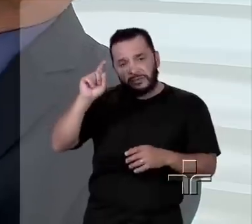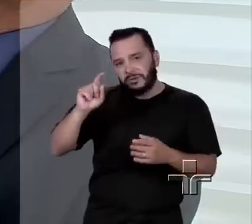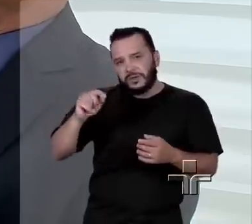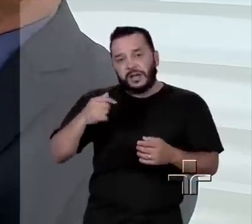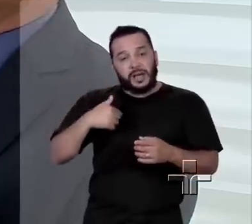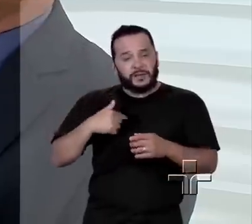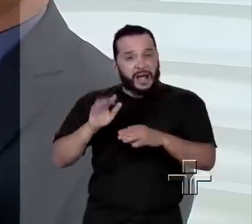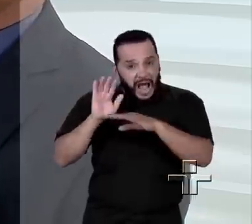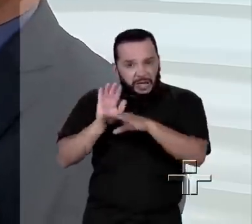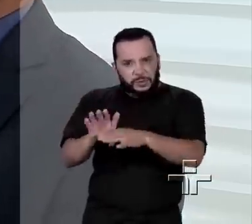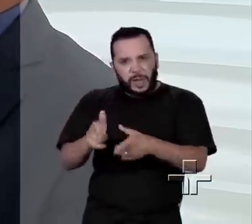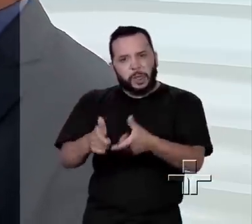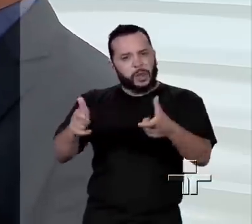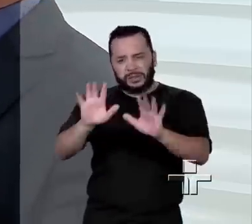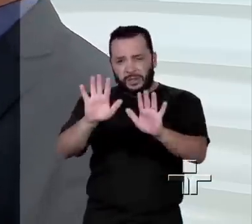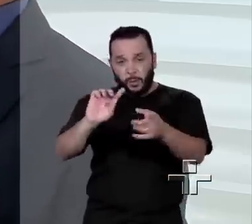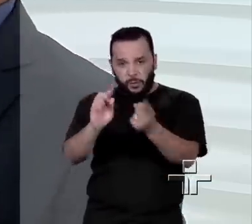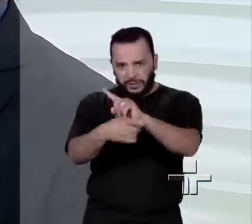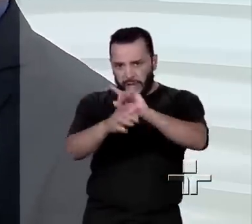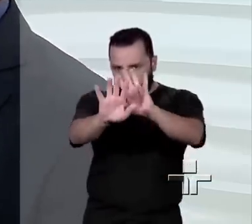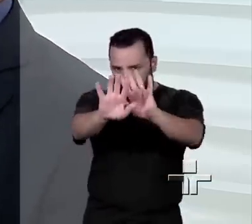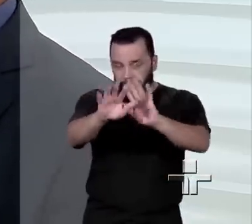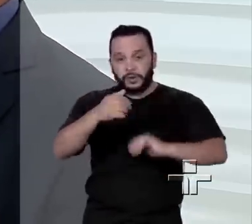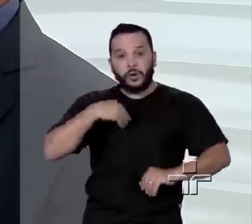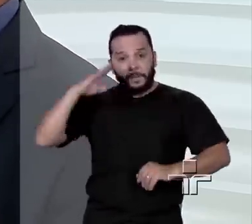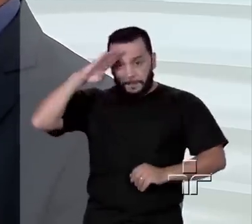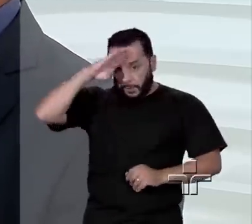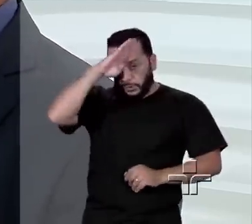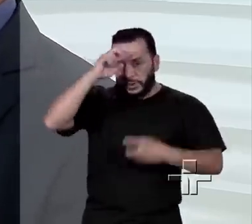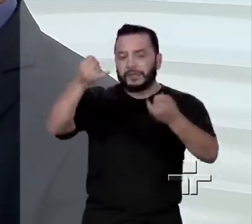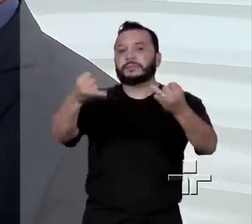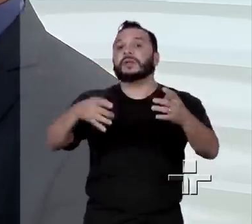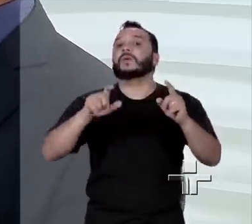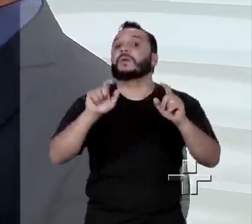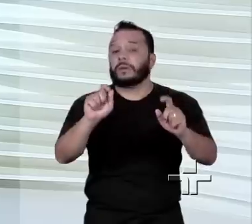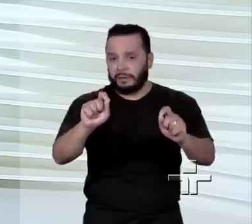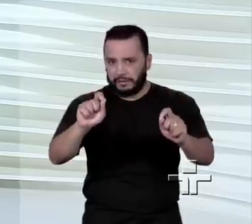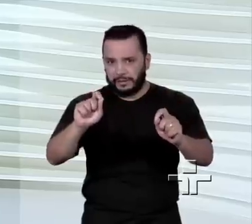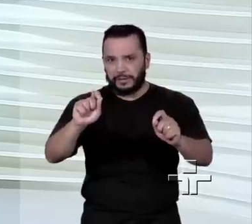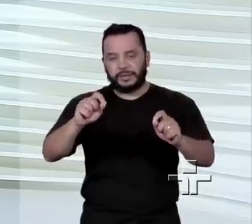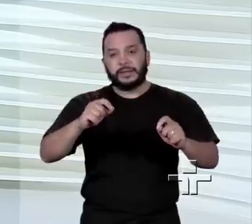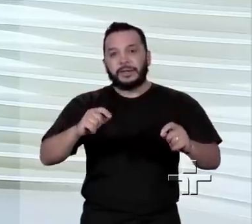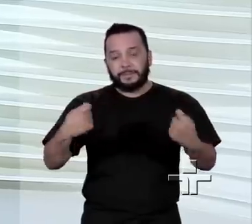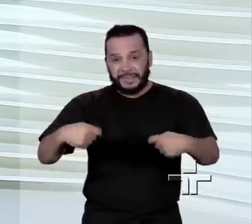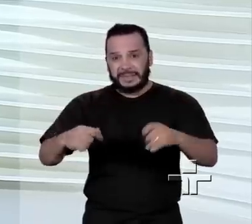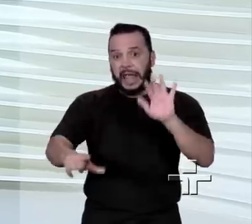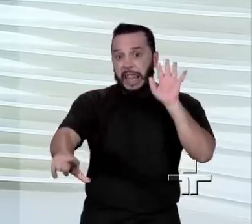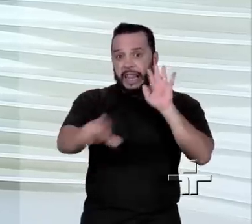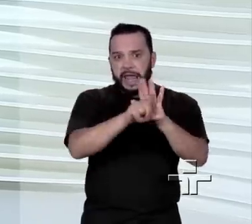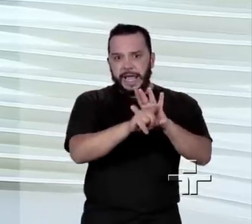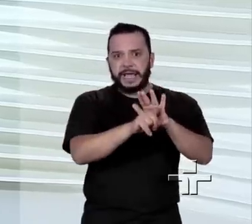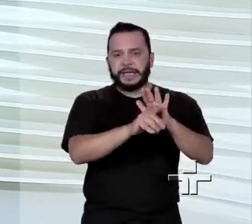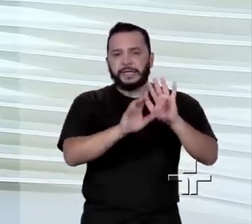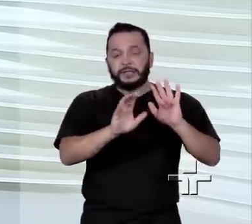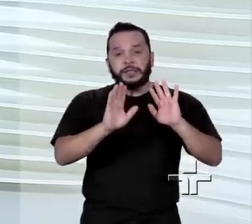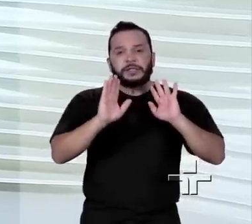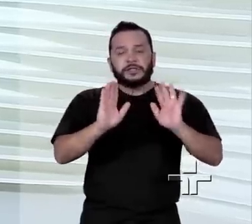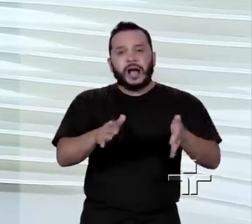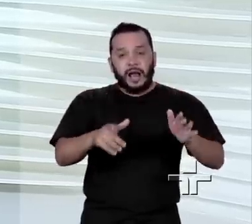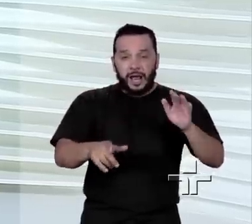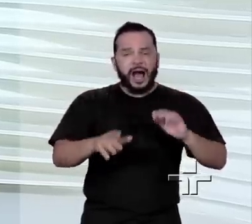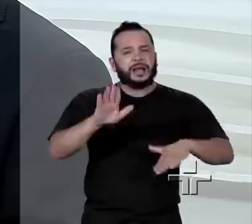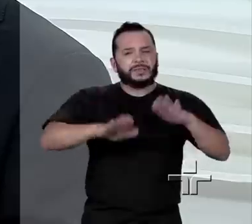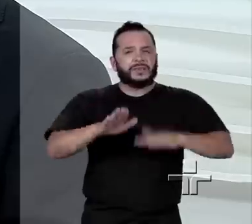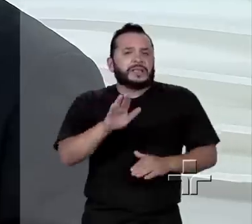Bolsonaro quis dizer é justamente de ampliar a garantia jurídica para aquele que faz um juramento de até dar a